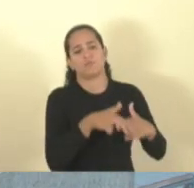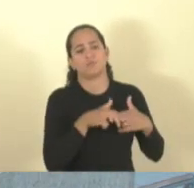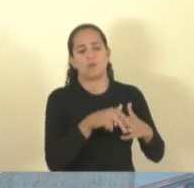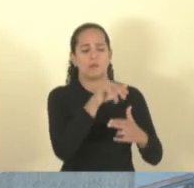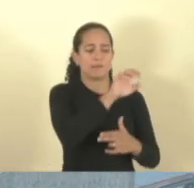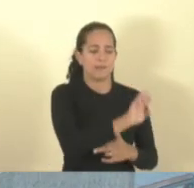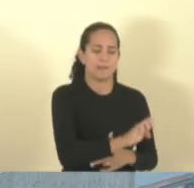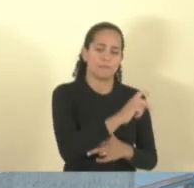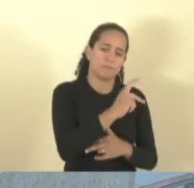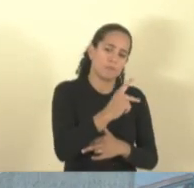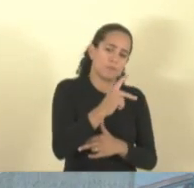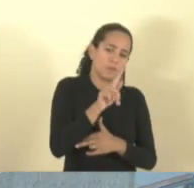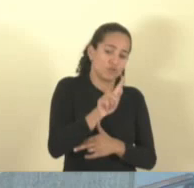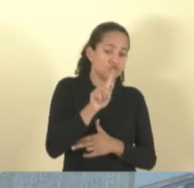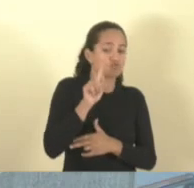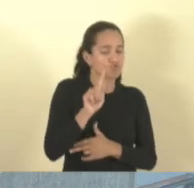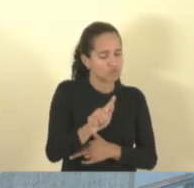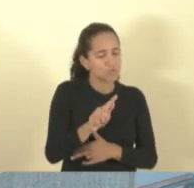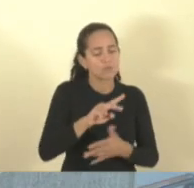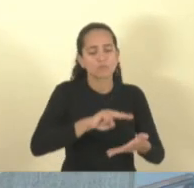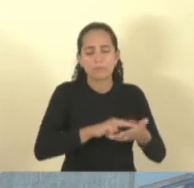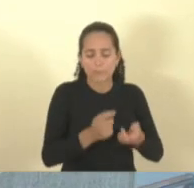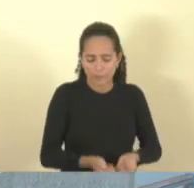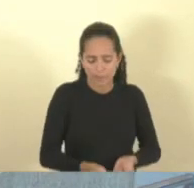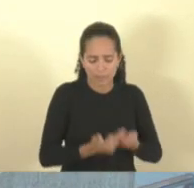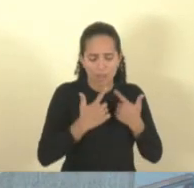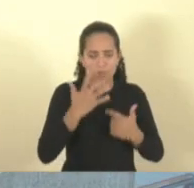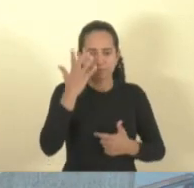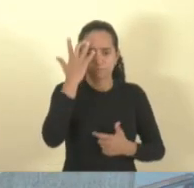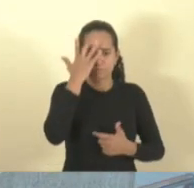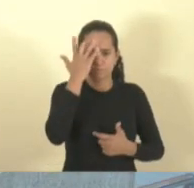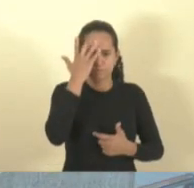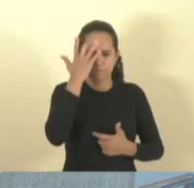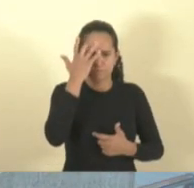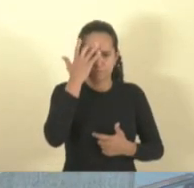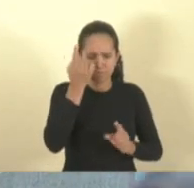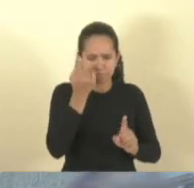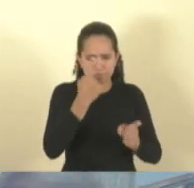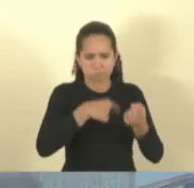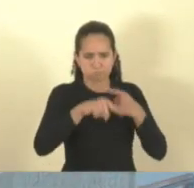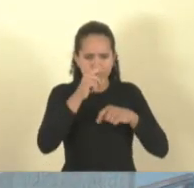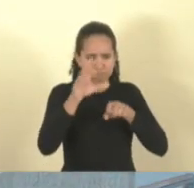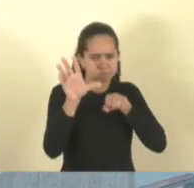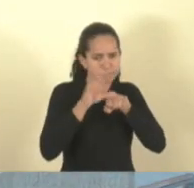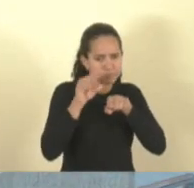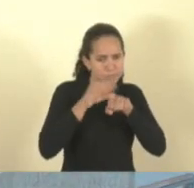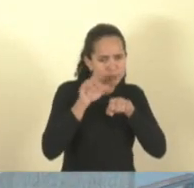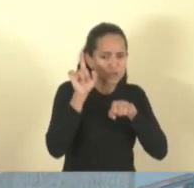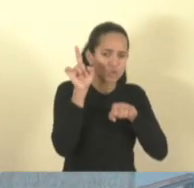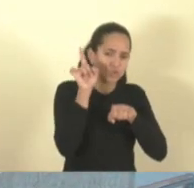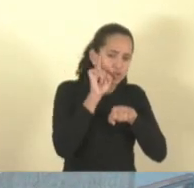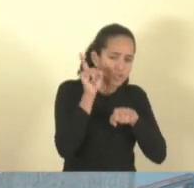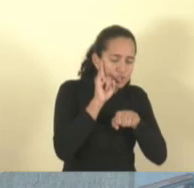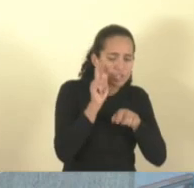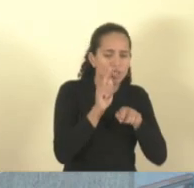tenha crescimento no conhecimento, no dia a dia, na gestão, que a gente